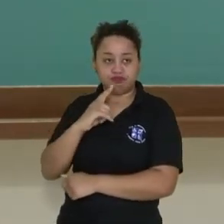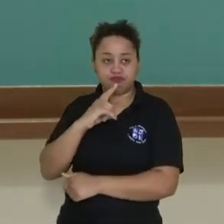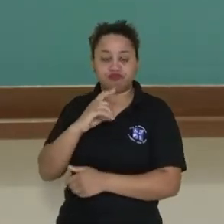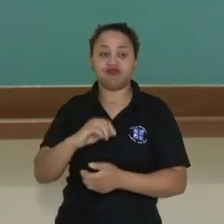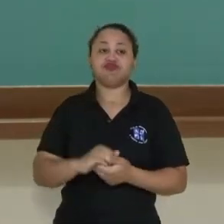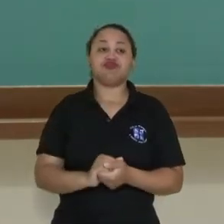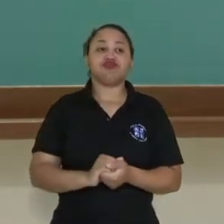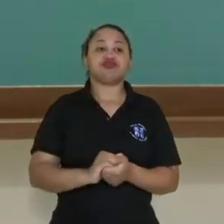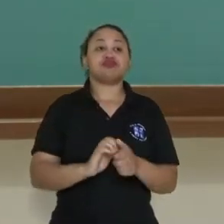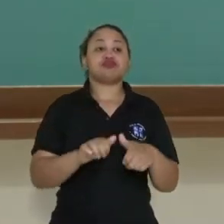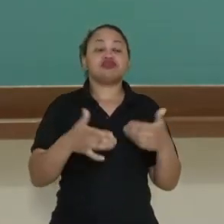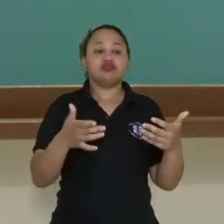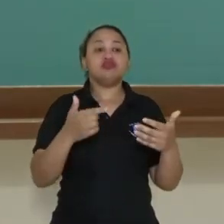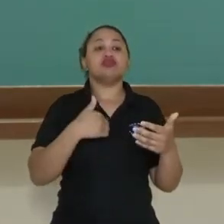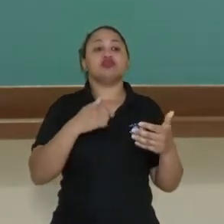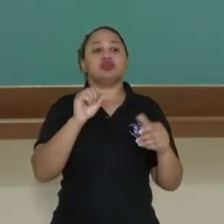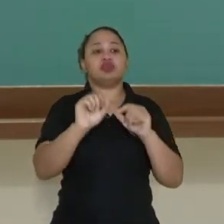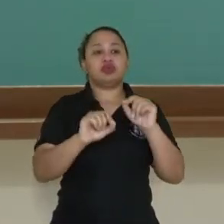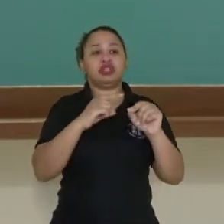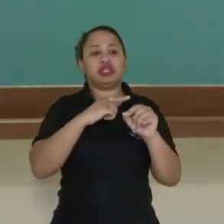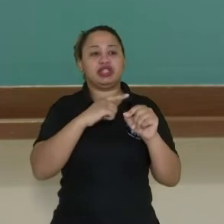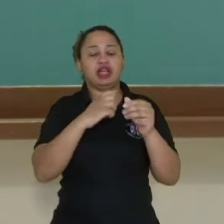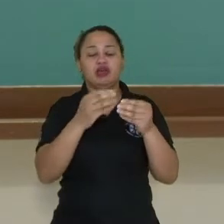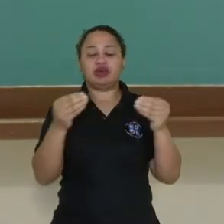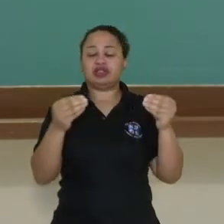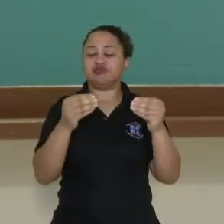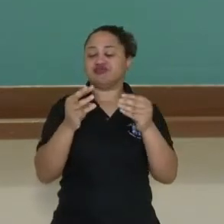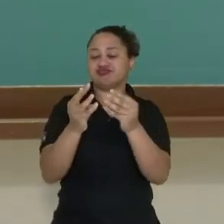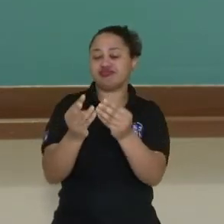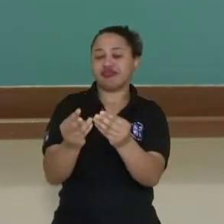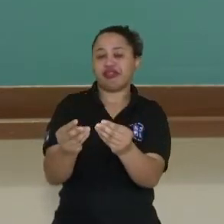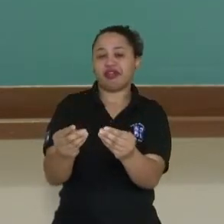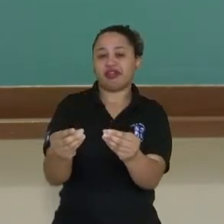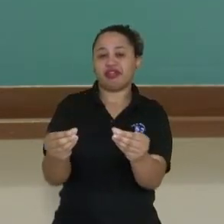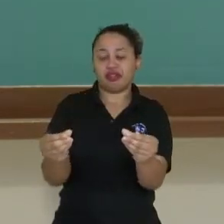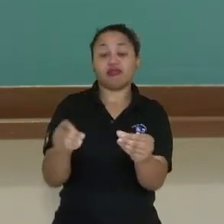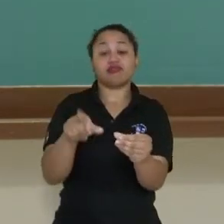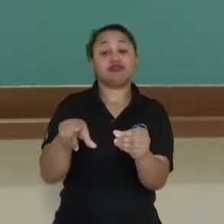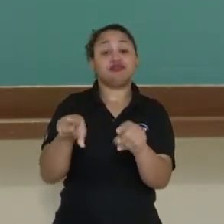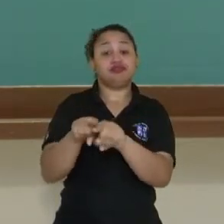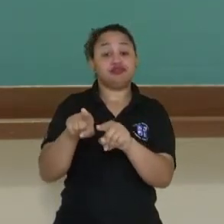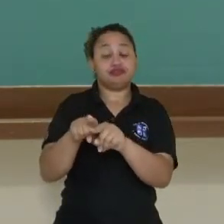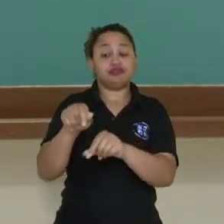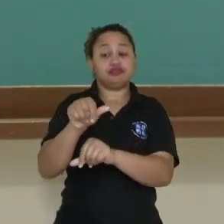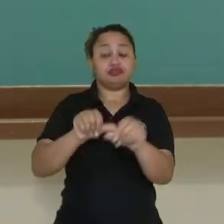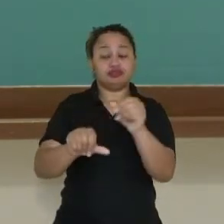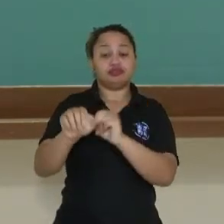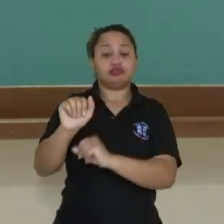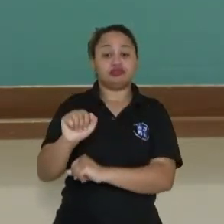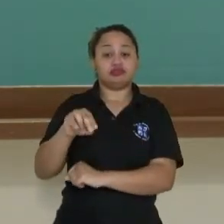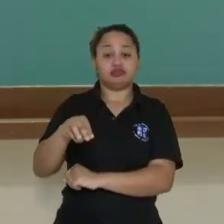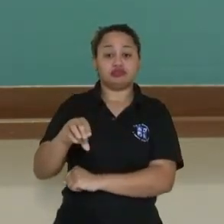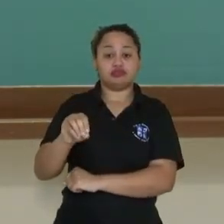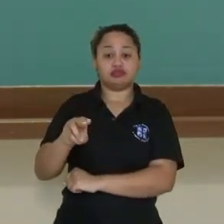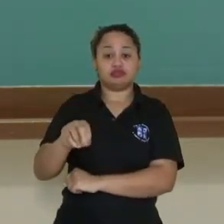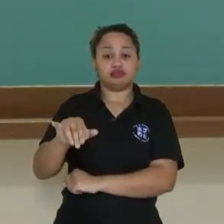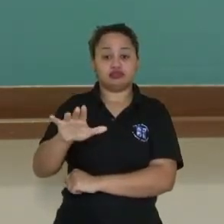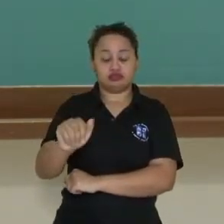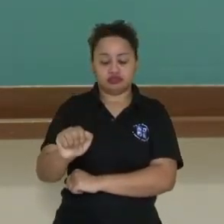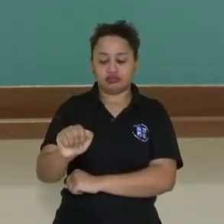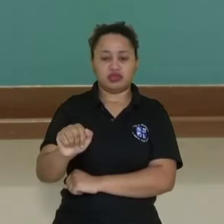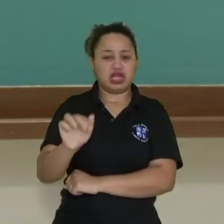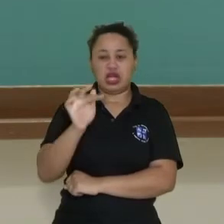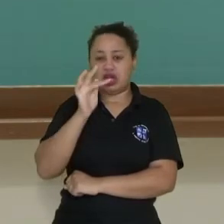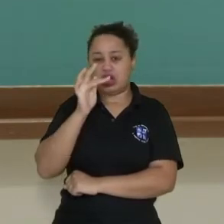Compostos nitrogenados de organismos mortos ou dejetos são convertidos também em amônia, né? Ou seja, o organismo morreu. Mesmo uma folha